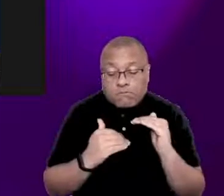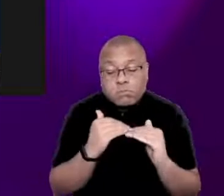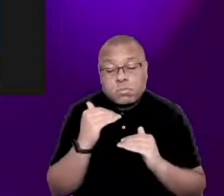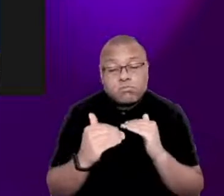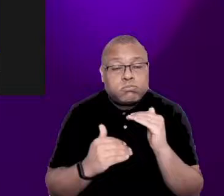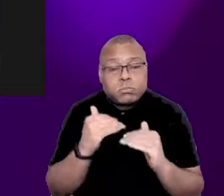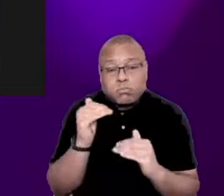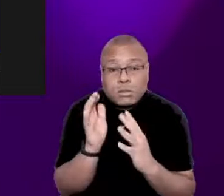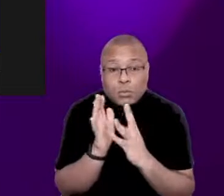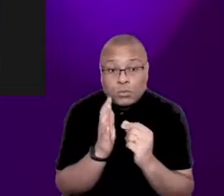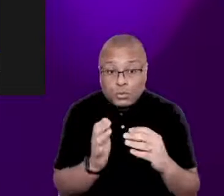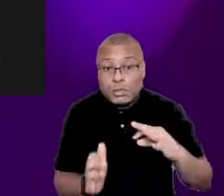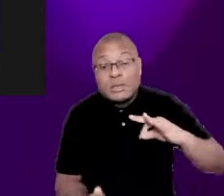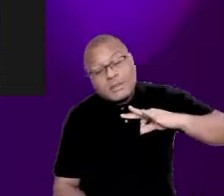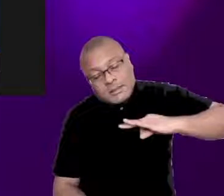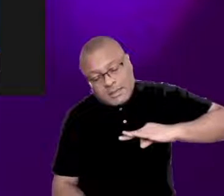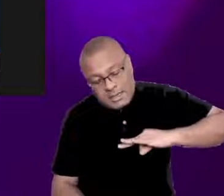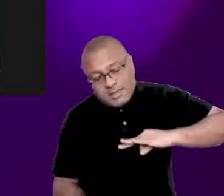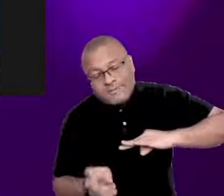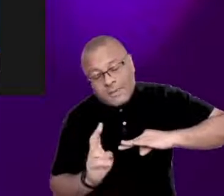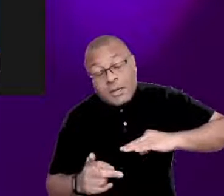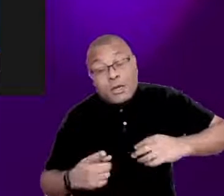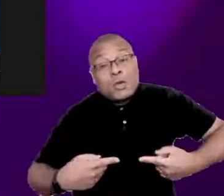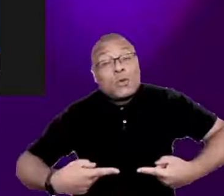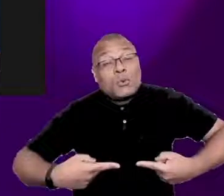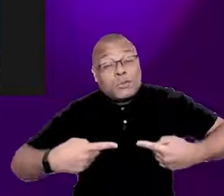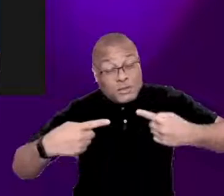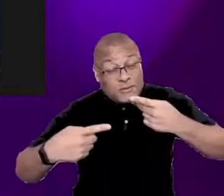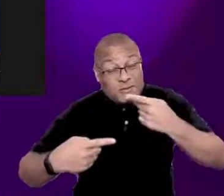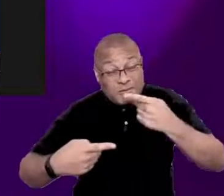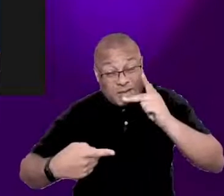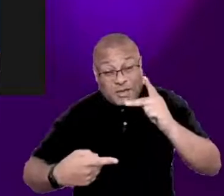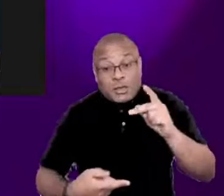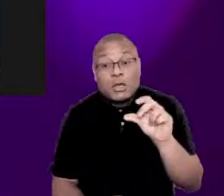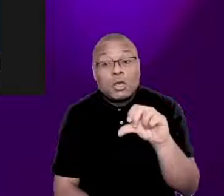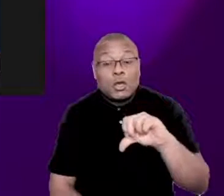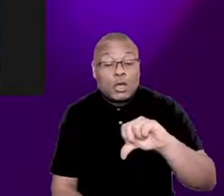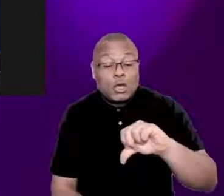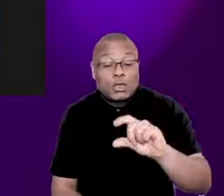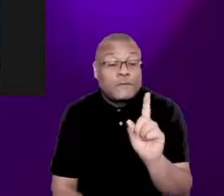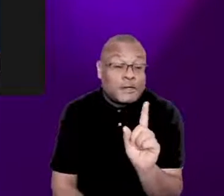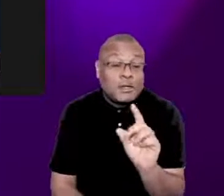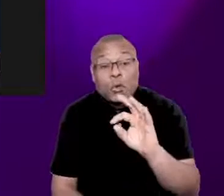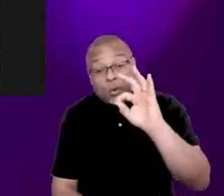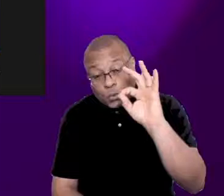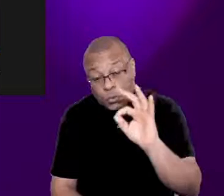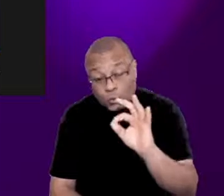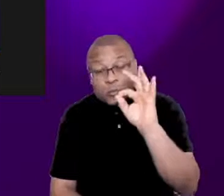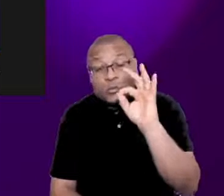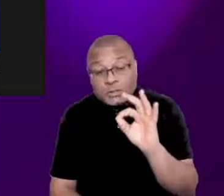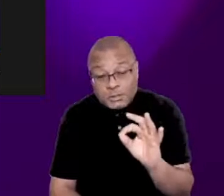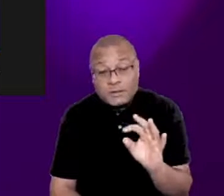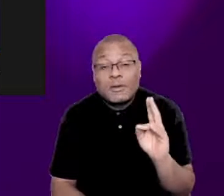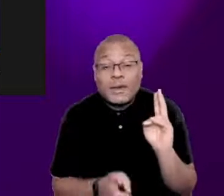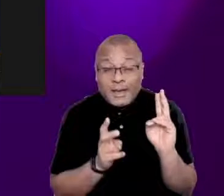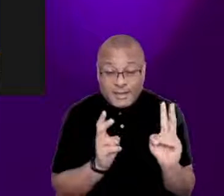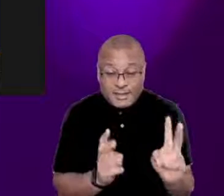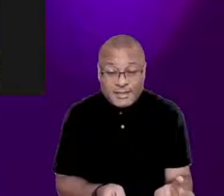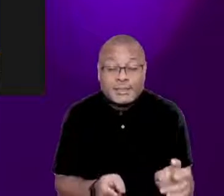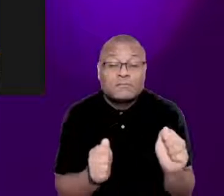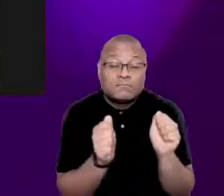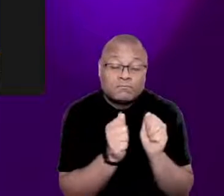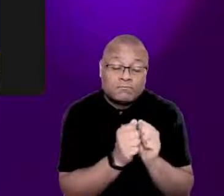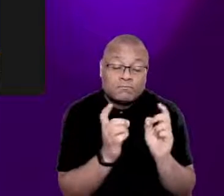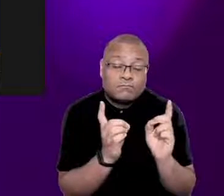O modelo de remuneração ainda é um desafio, como eu falei para vocês, 91% dos hospitais estão no fee-for-service, mas